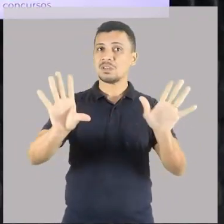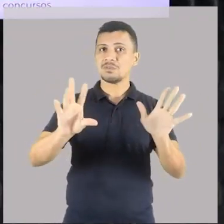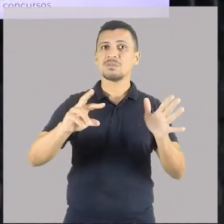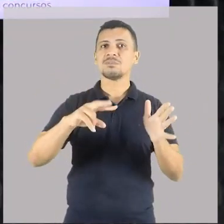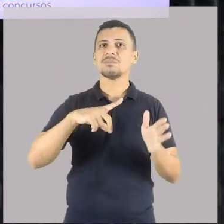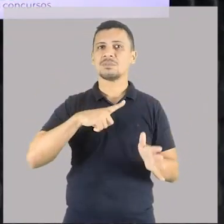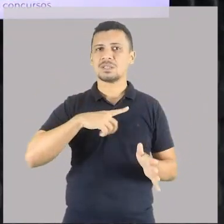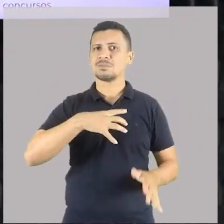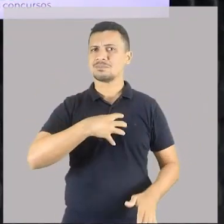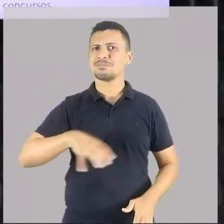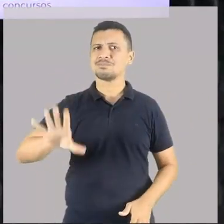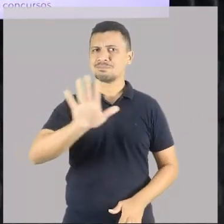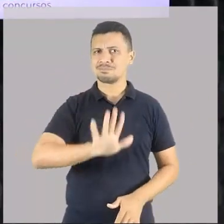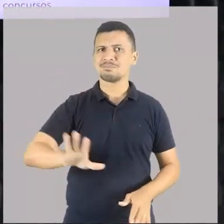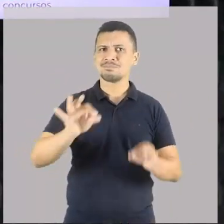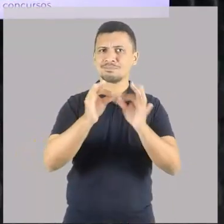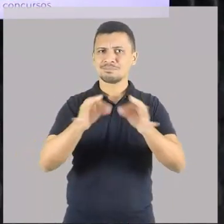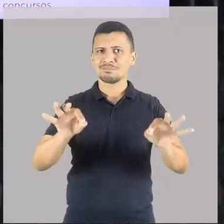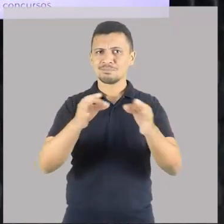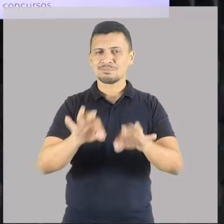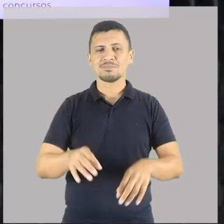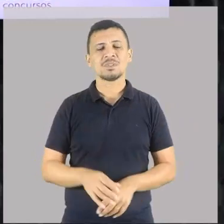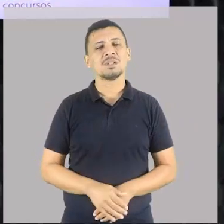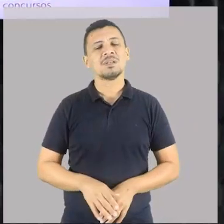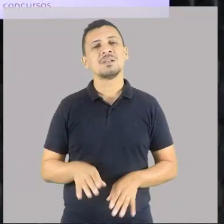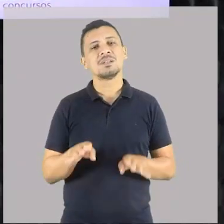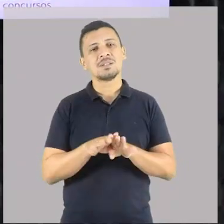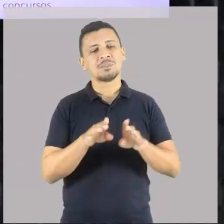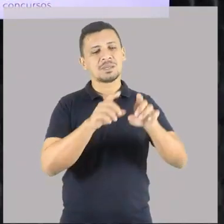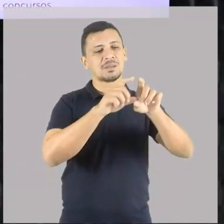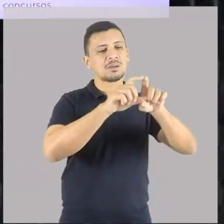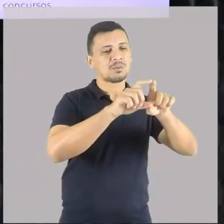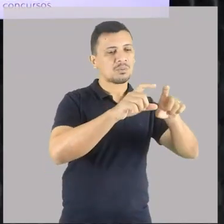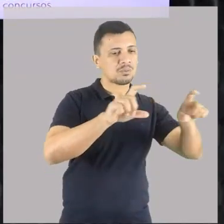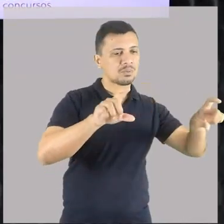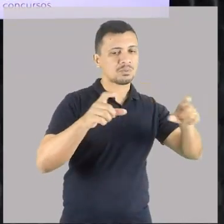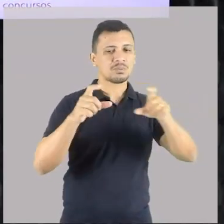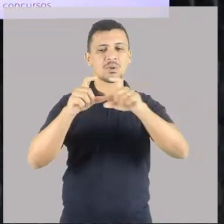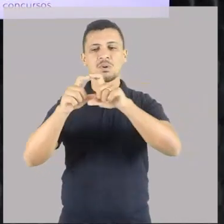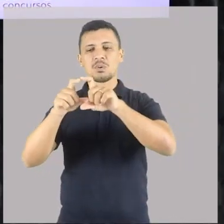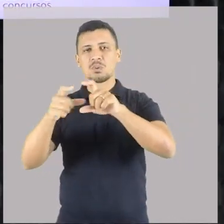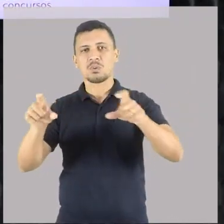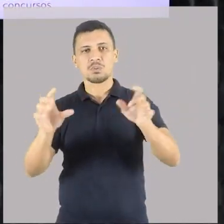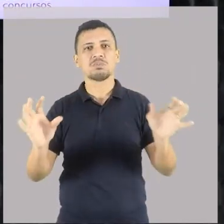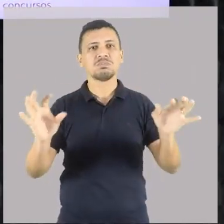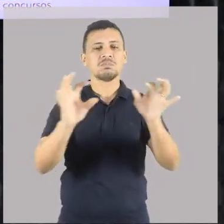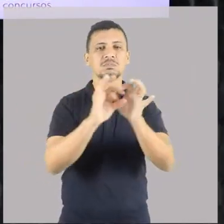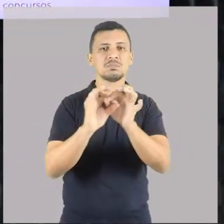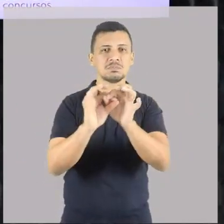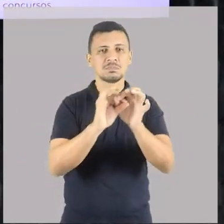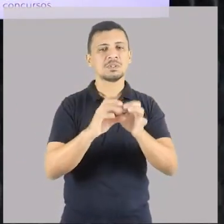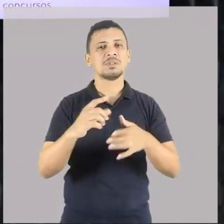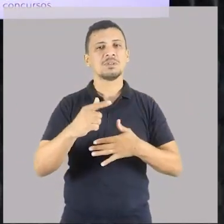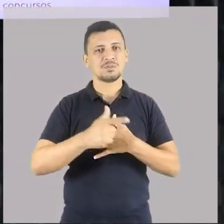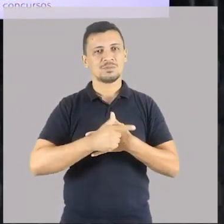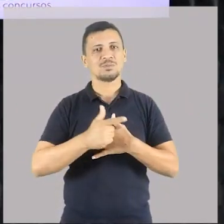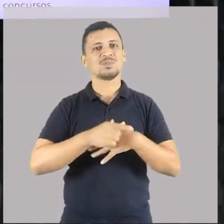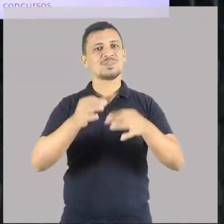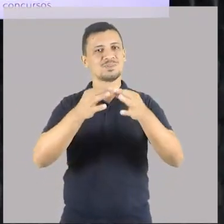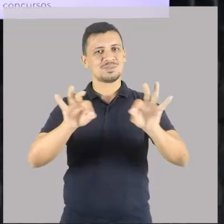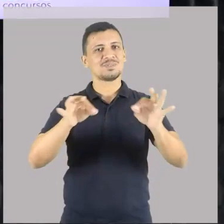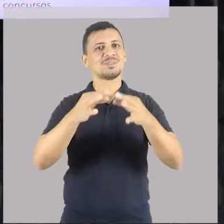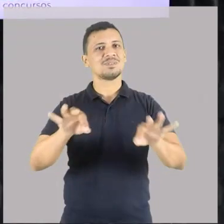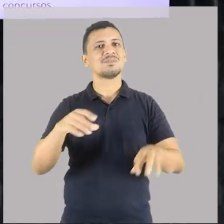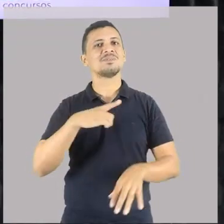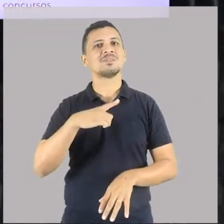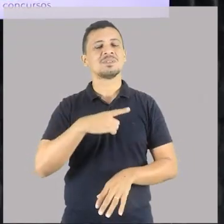si sintaticamente, e na subordinação, uma oração exerce função sintática em relação à outra. Bom rever esse conteúdo,